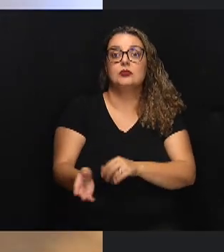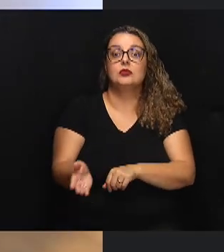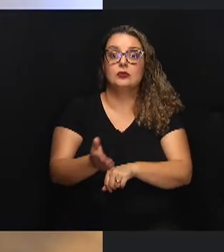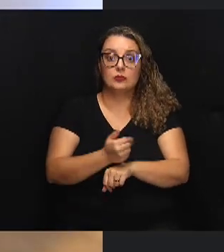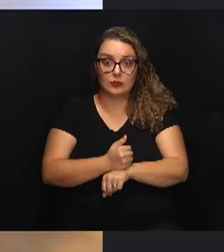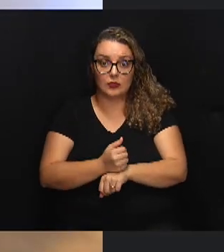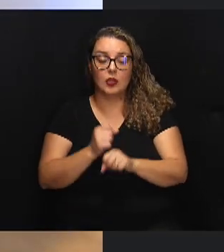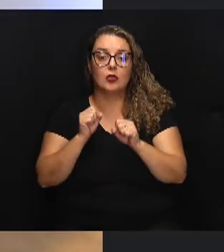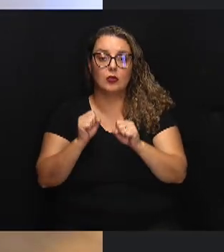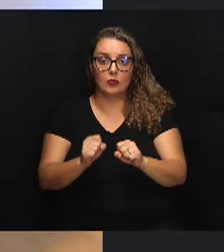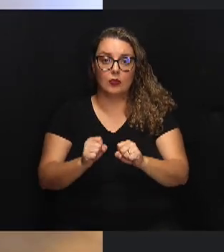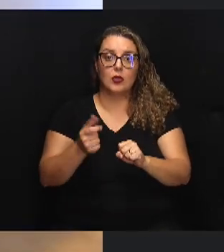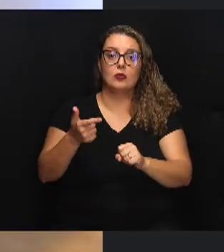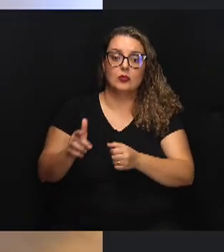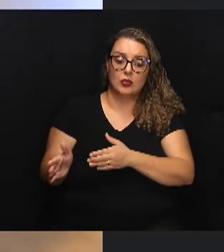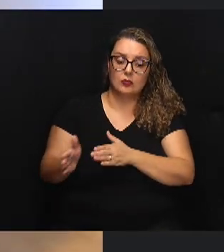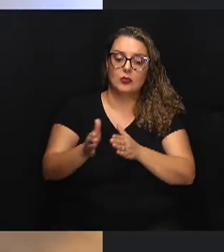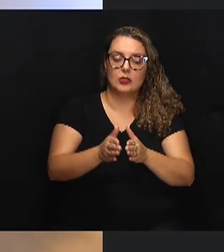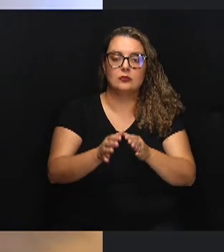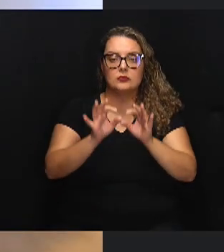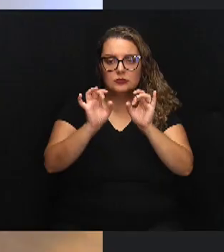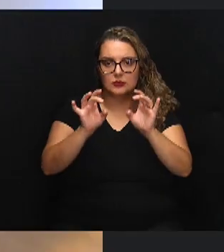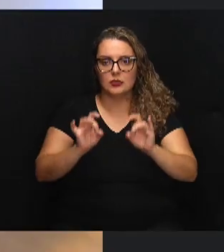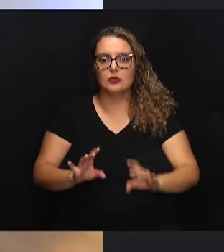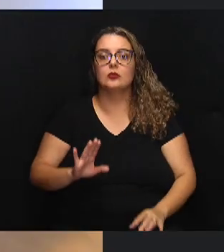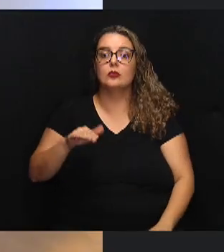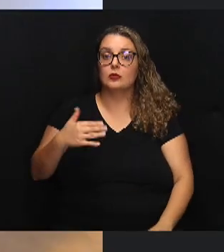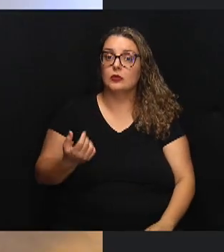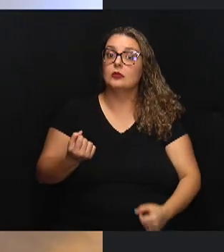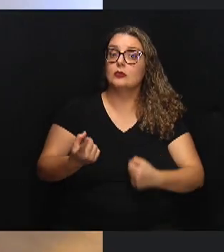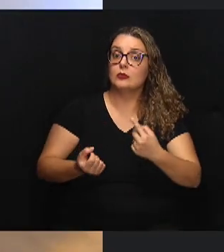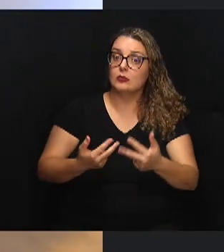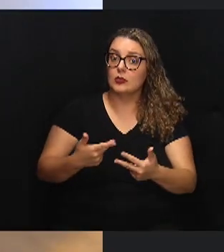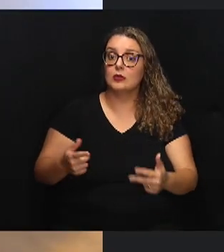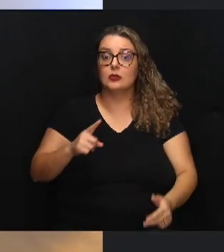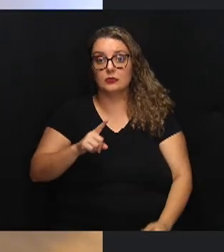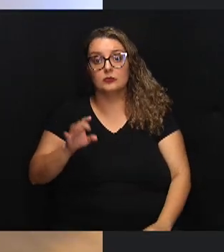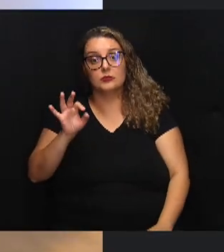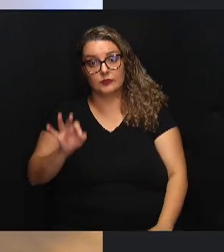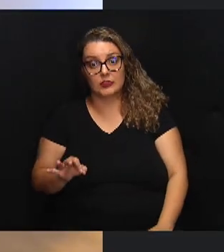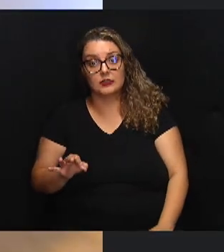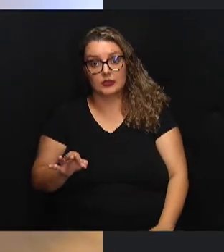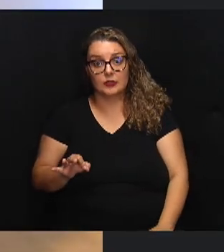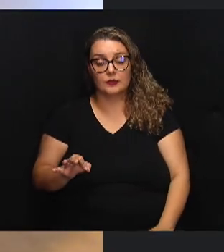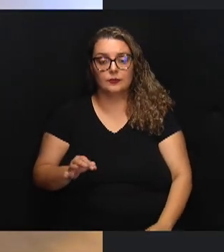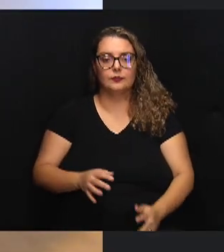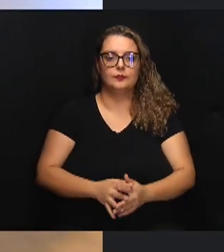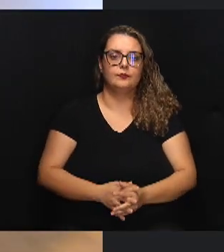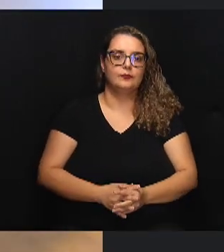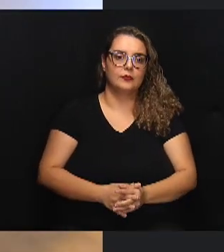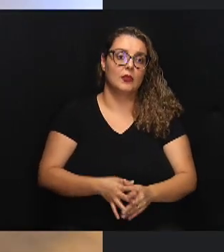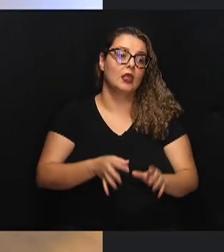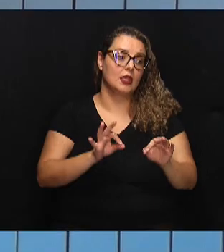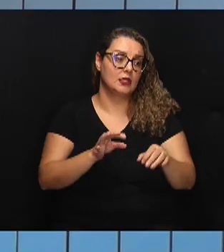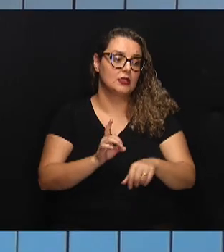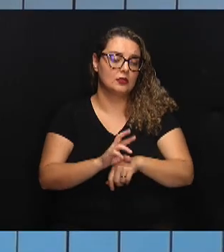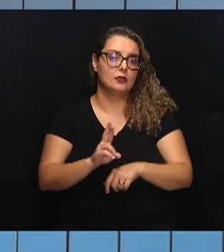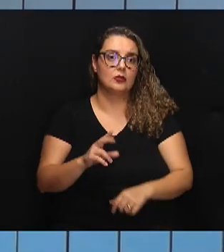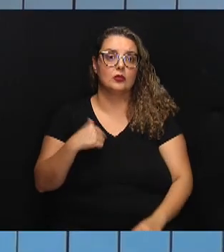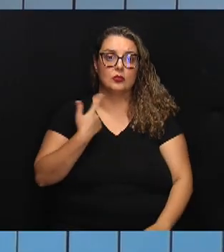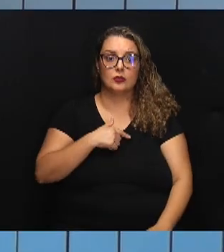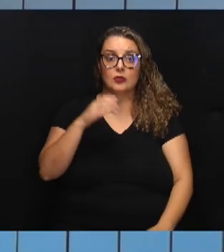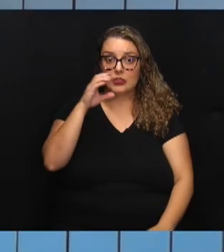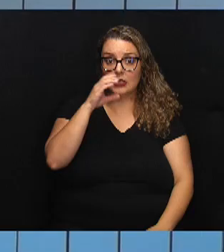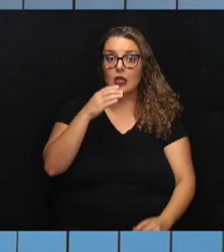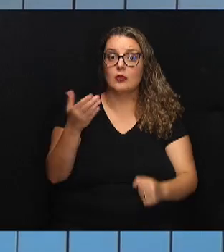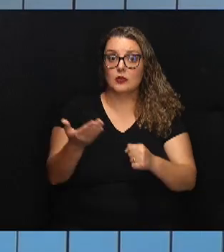e possa seguir orientações especializadas quando alguma coisinha não tiver no lugar. Exatamente, doutora. Nós vamos fazer um